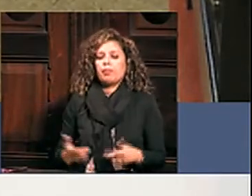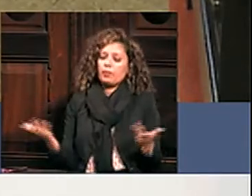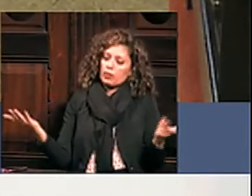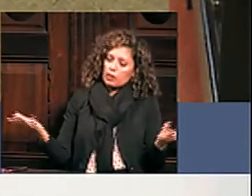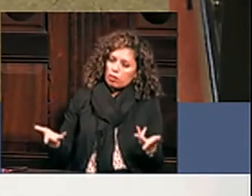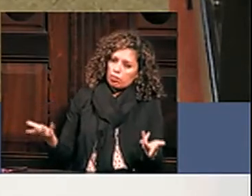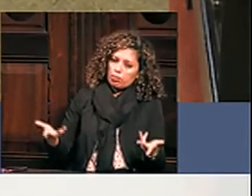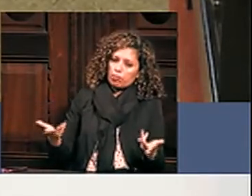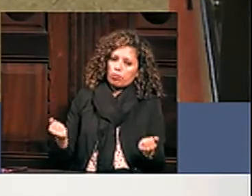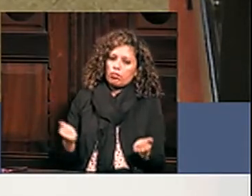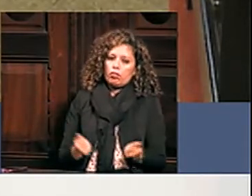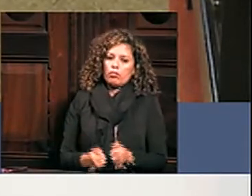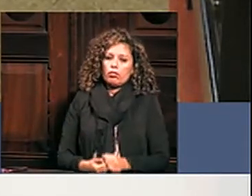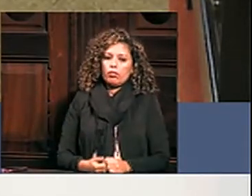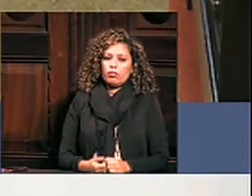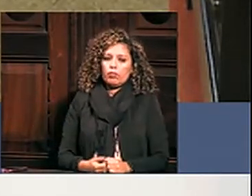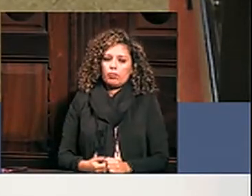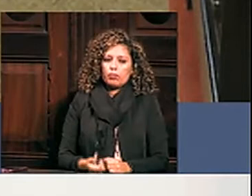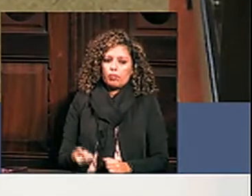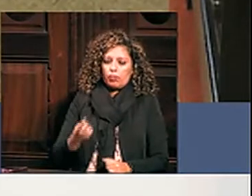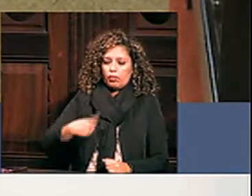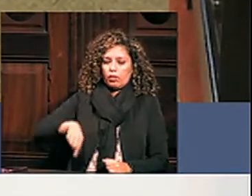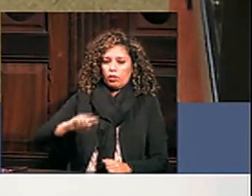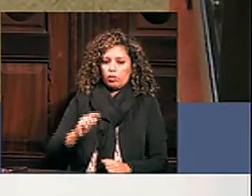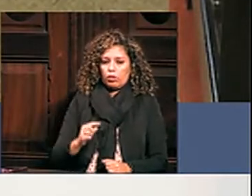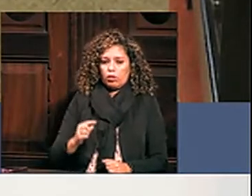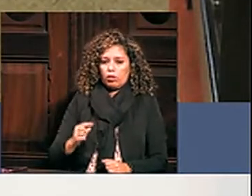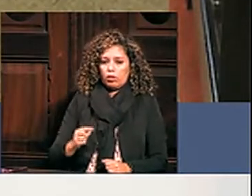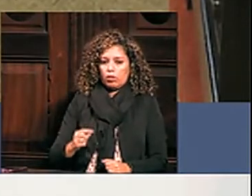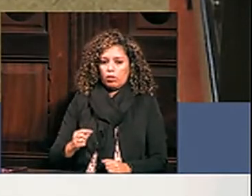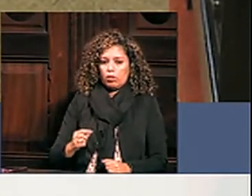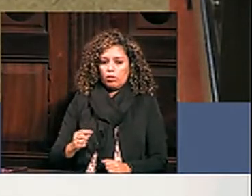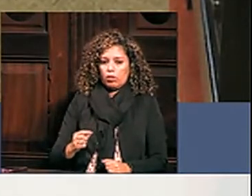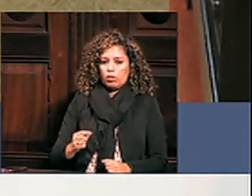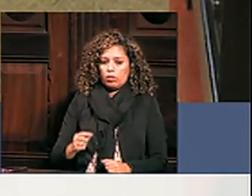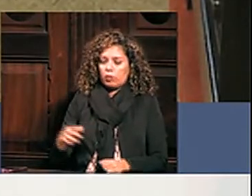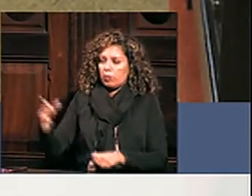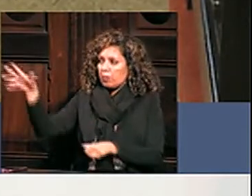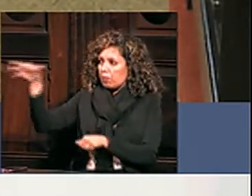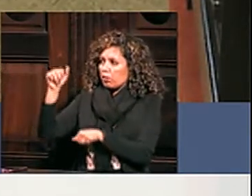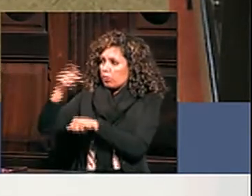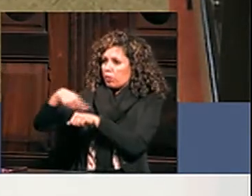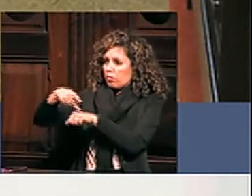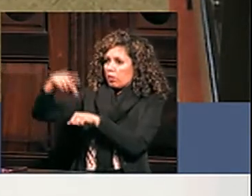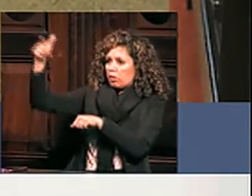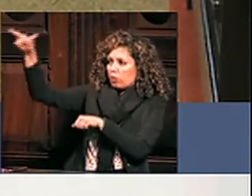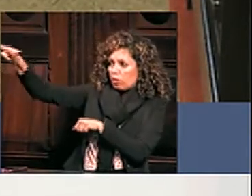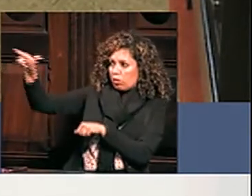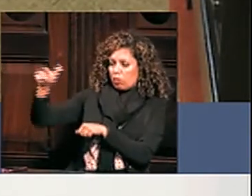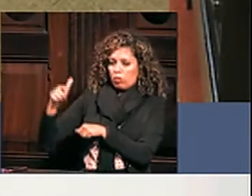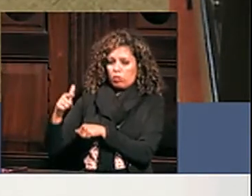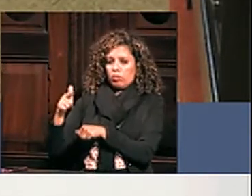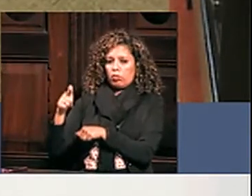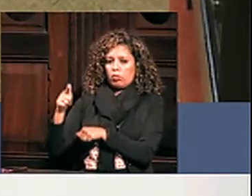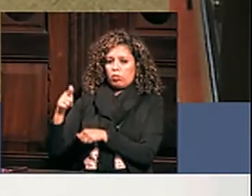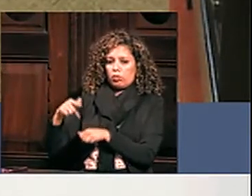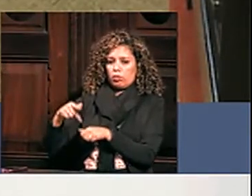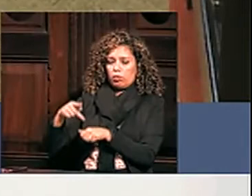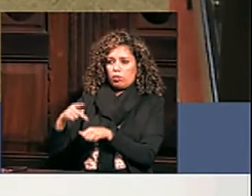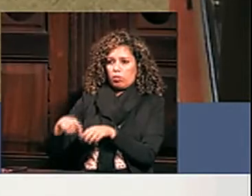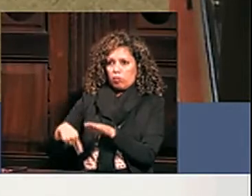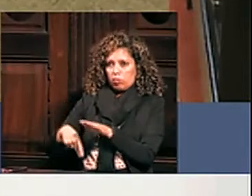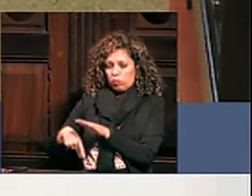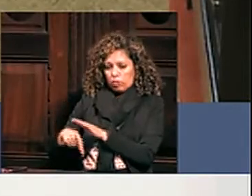agora, já que nós somos importadores de insumos, todos os caminhões que